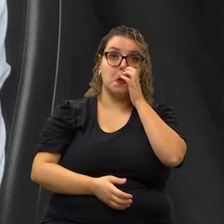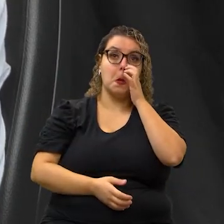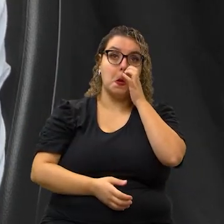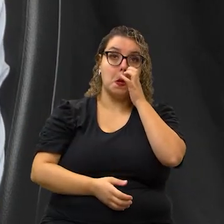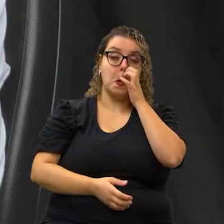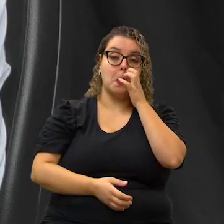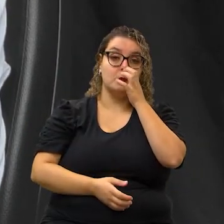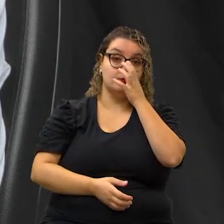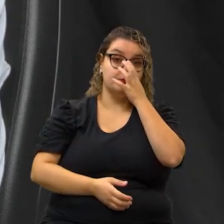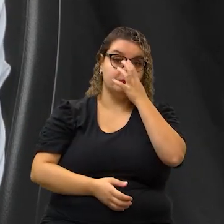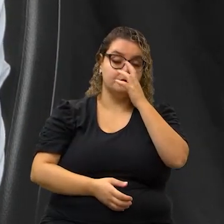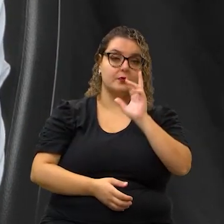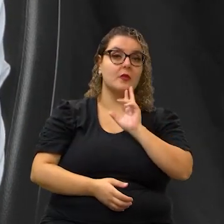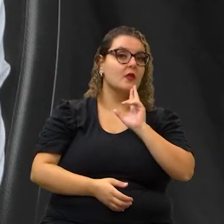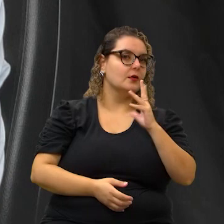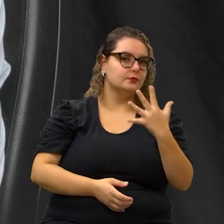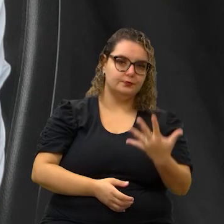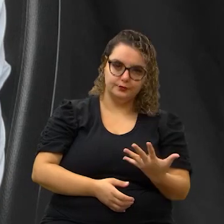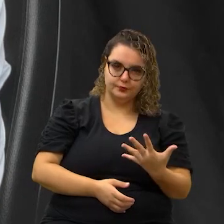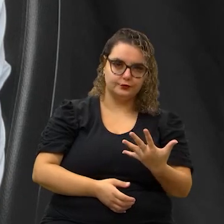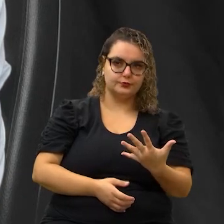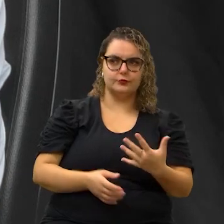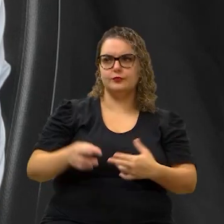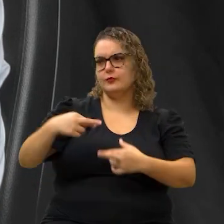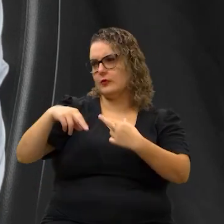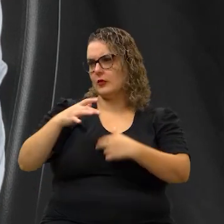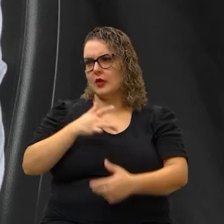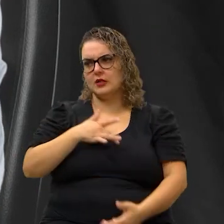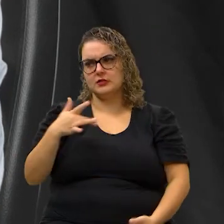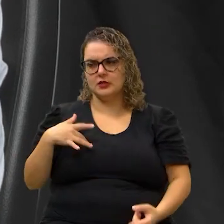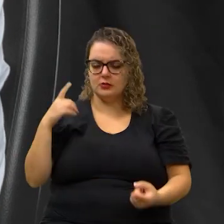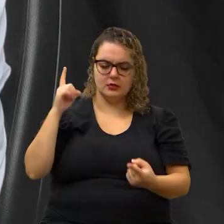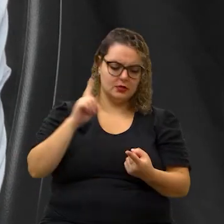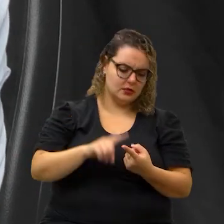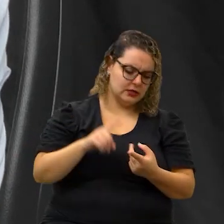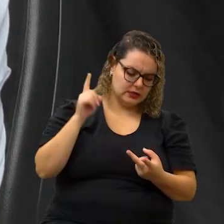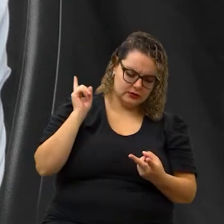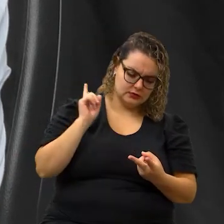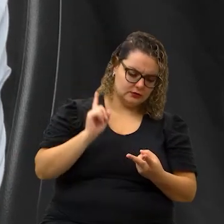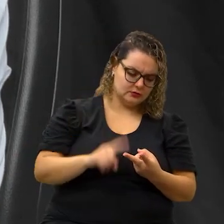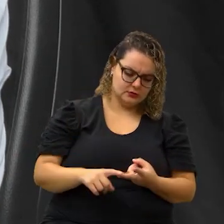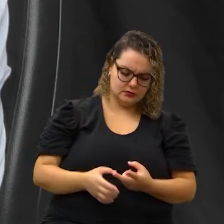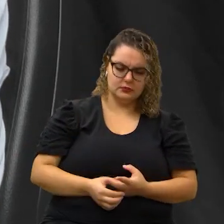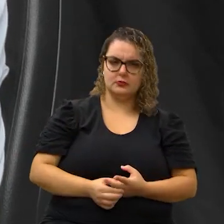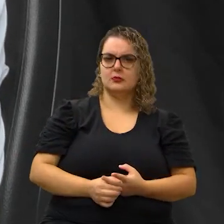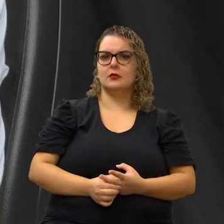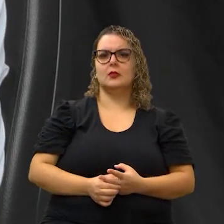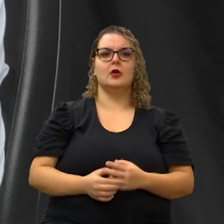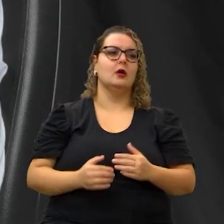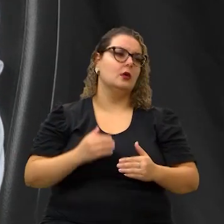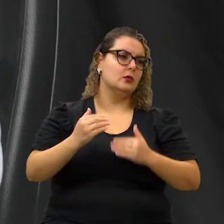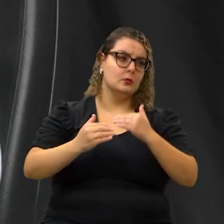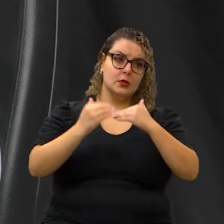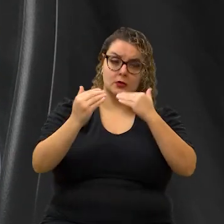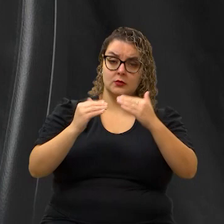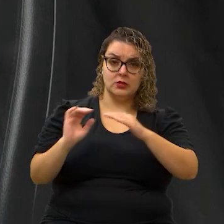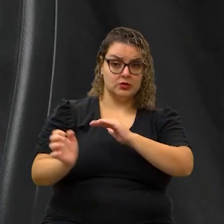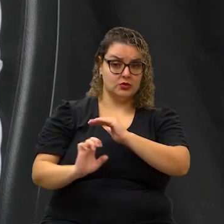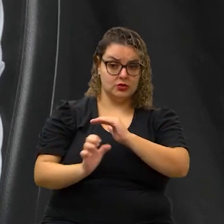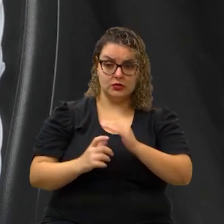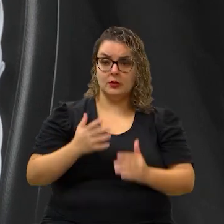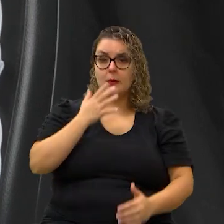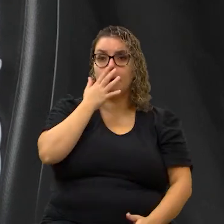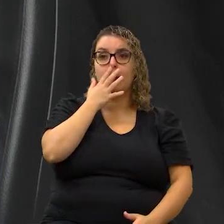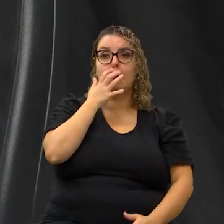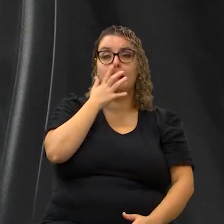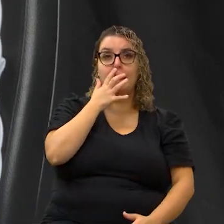a soluções para as questões relacionadas à saúde, relacionadas ao desenvolvimento